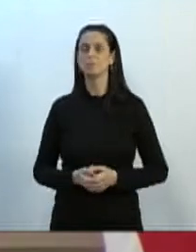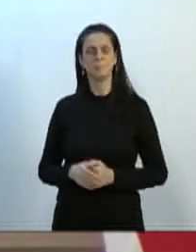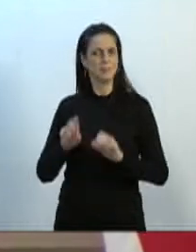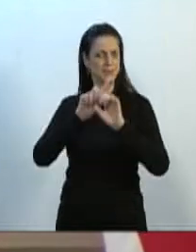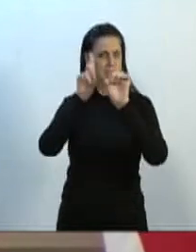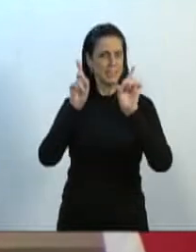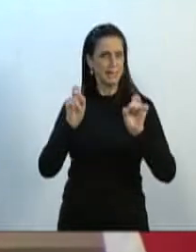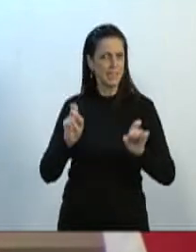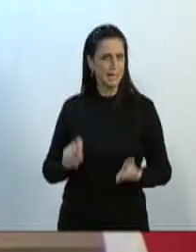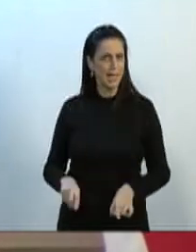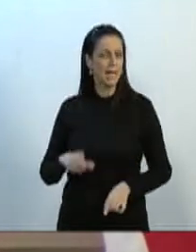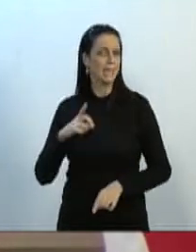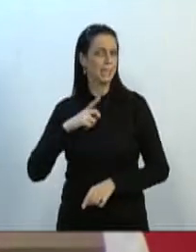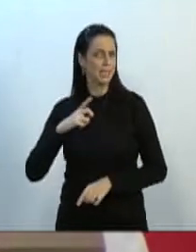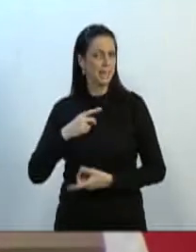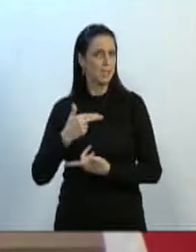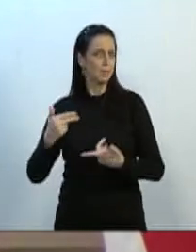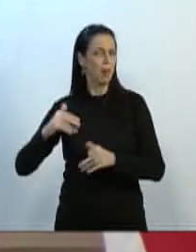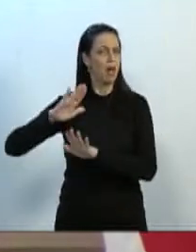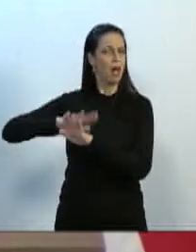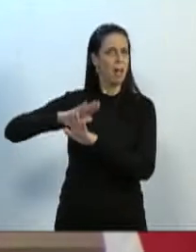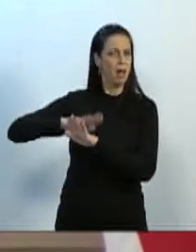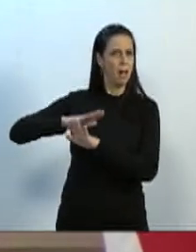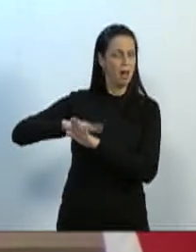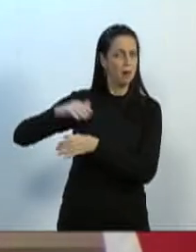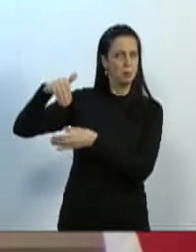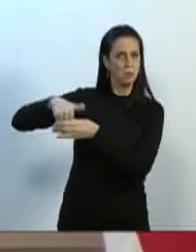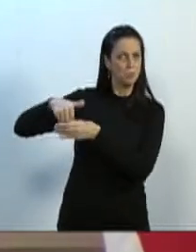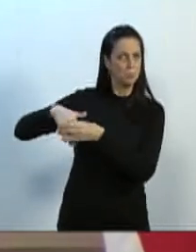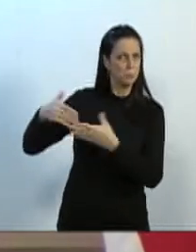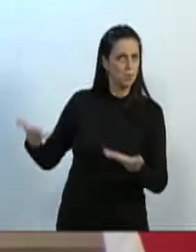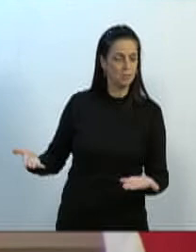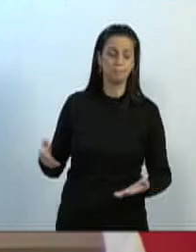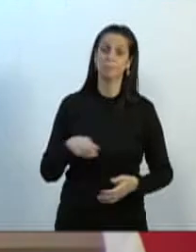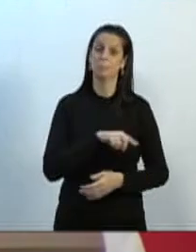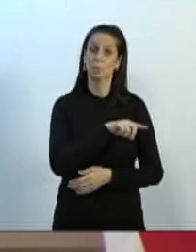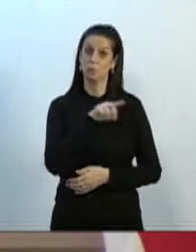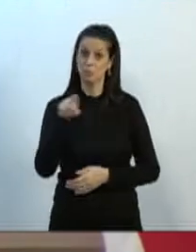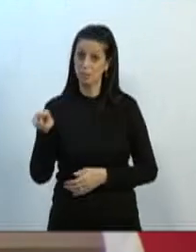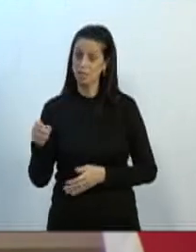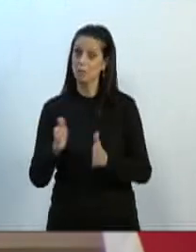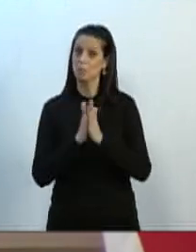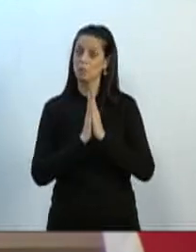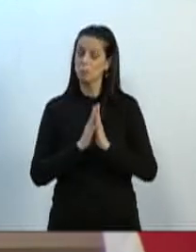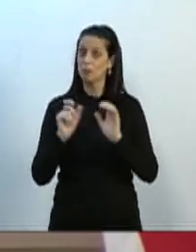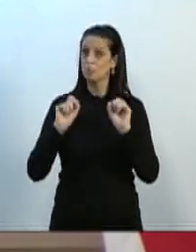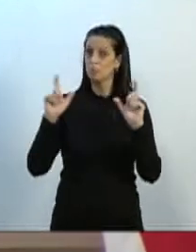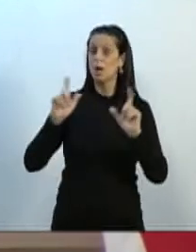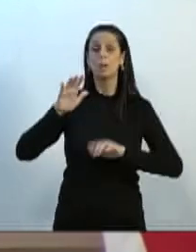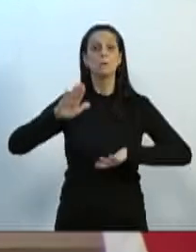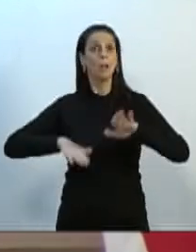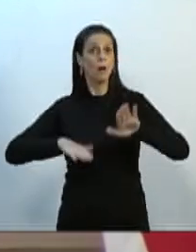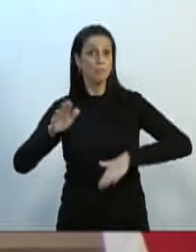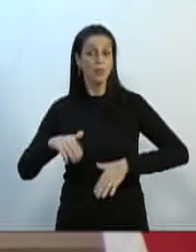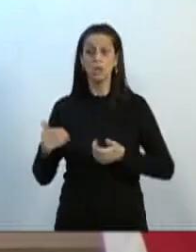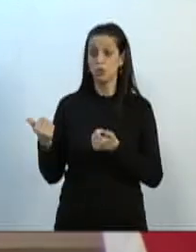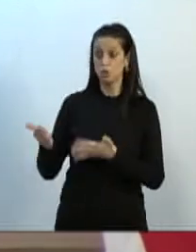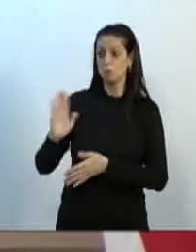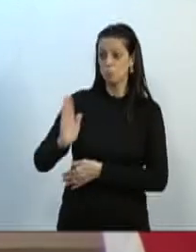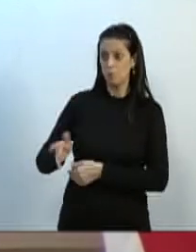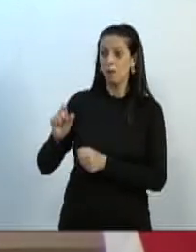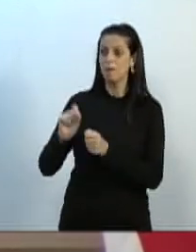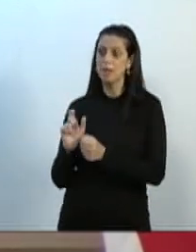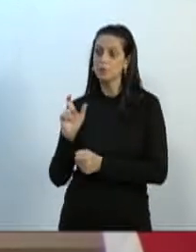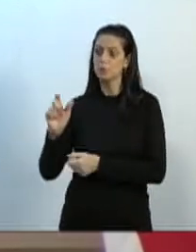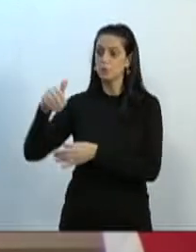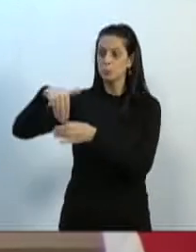Será que tem alguma intenção eleitoral? Mas, senhores, não se engane. Os jovens podem até ter feito o título de eleitor, mas sabem